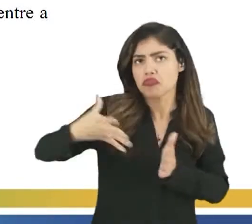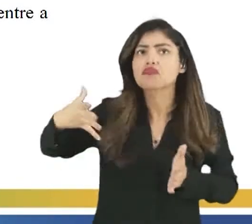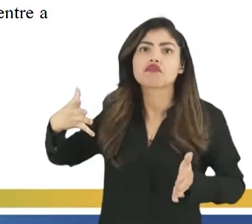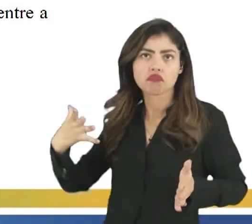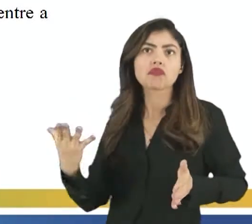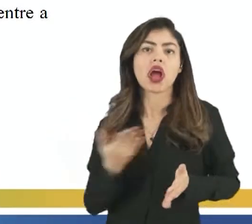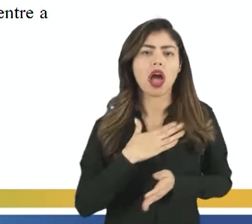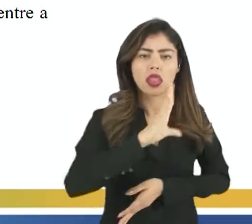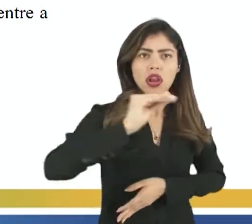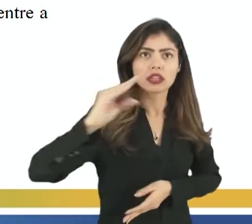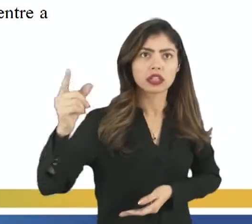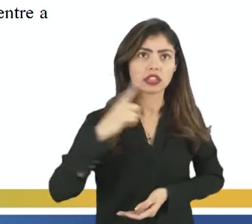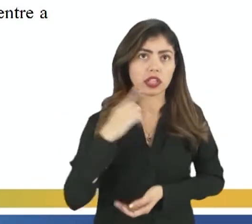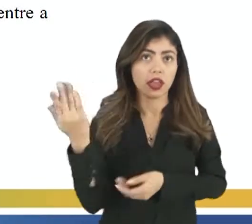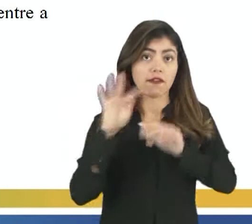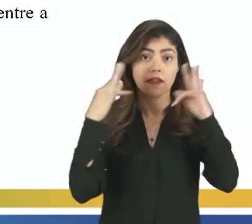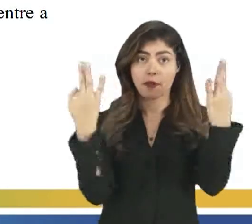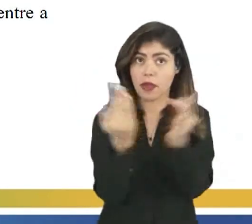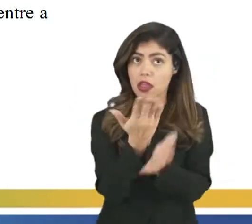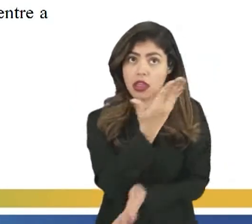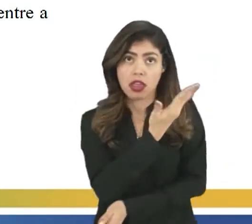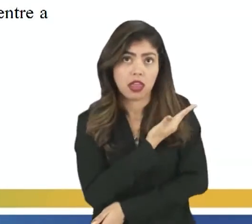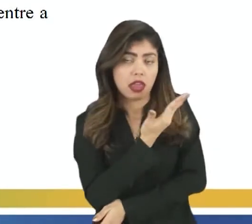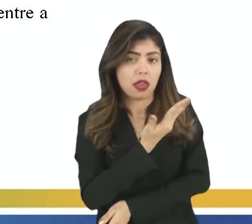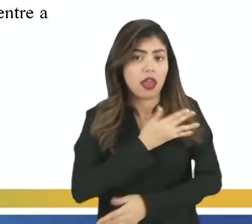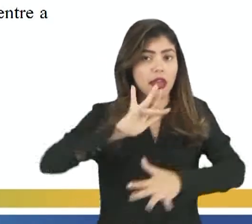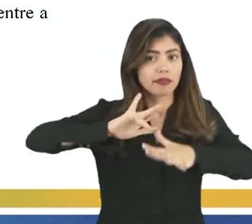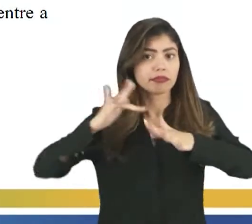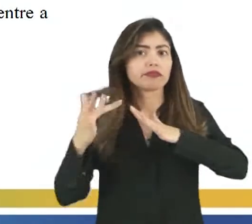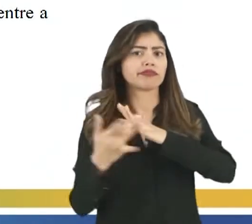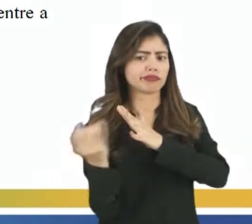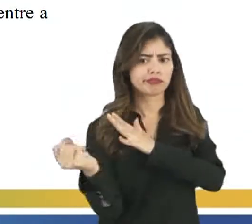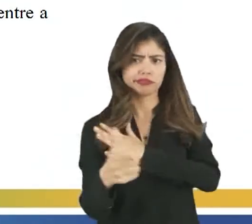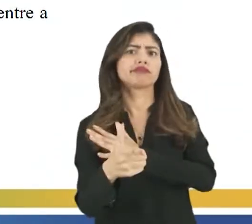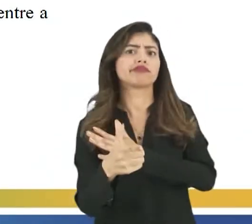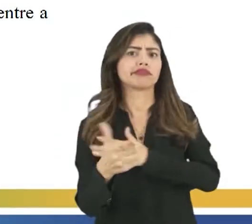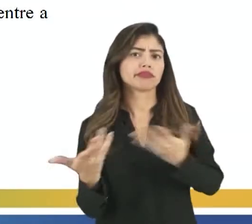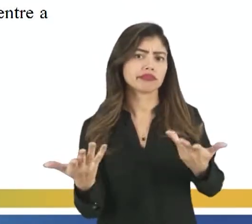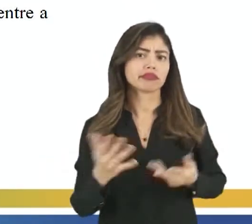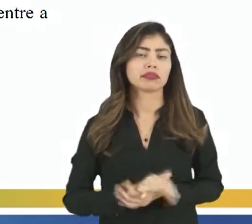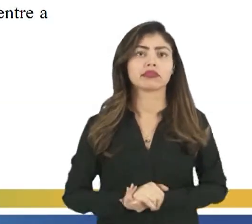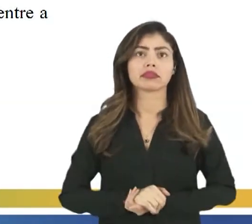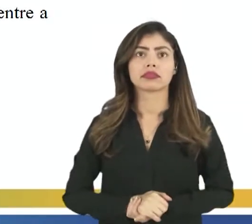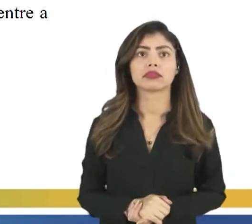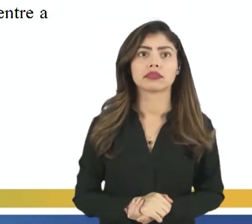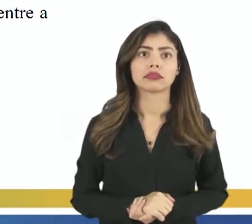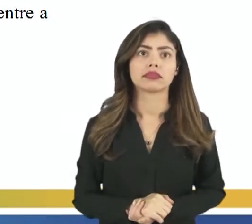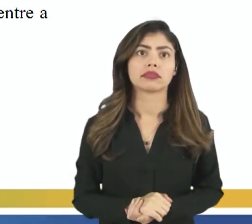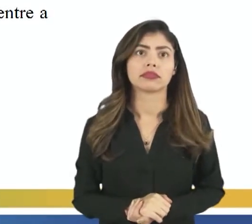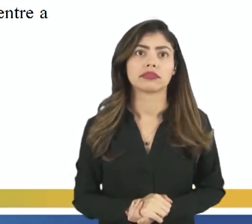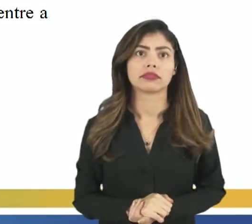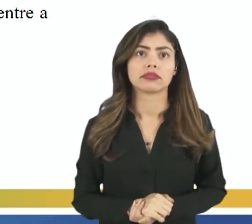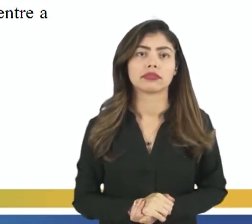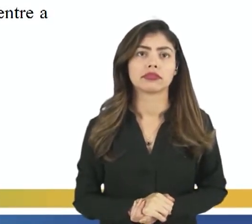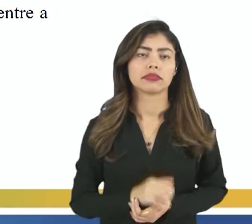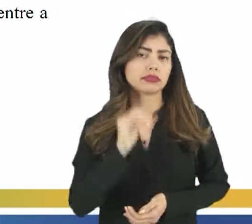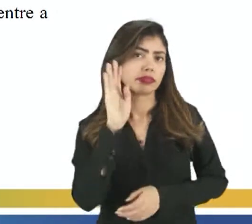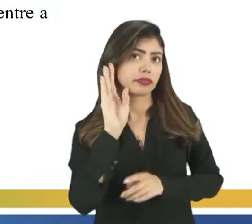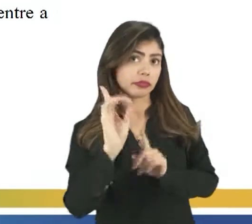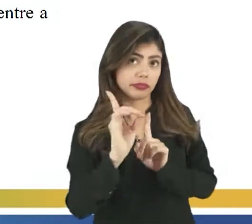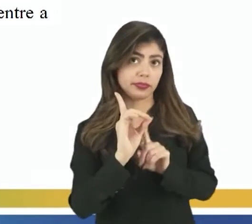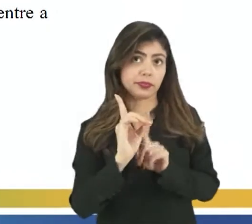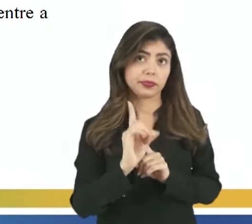mais satisfatório para adolescentes estar entre família e amigos do que nas redes sociais. E